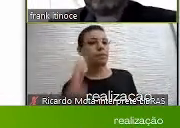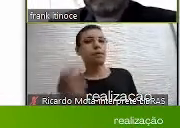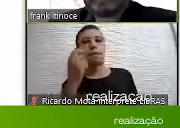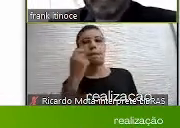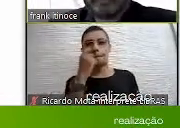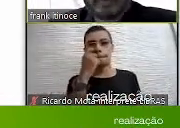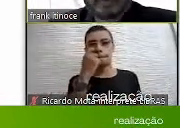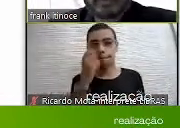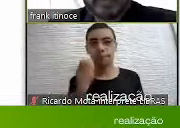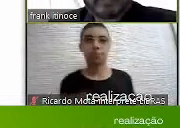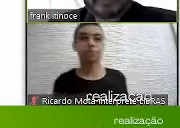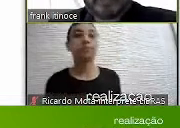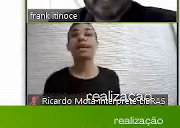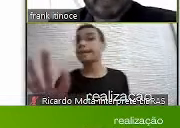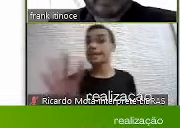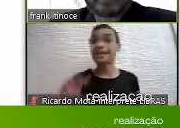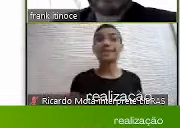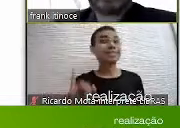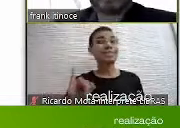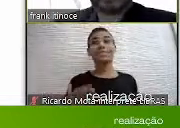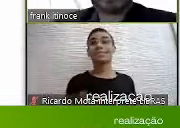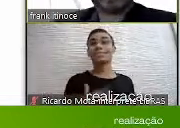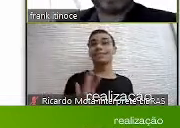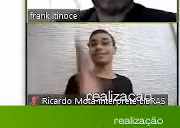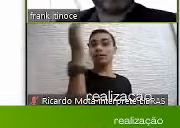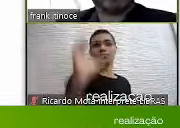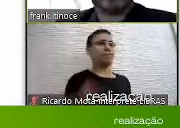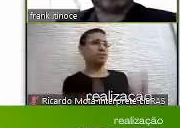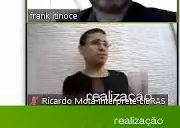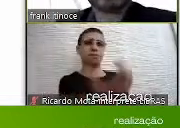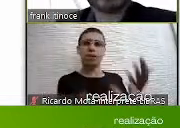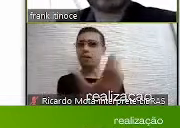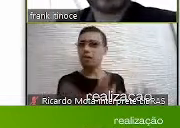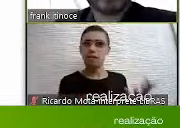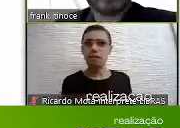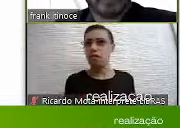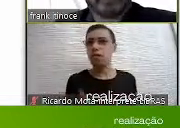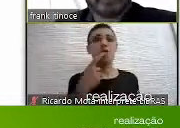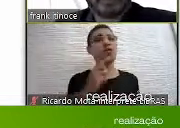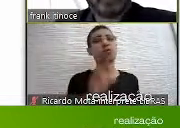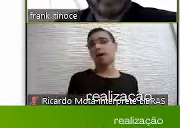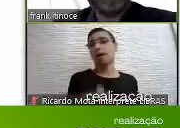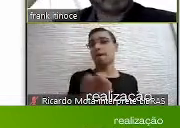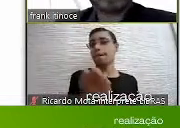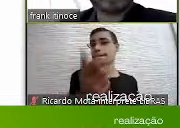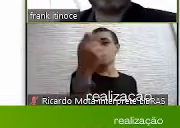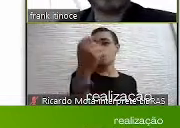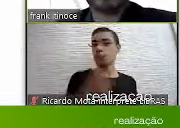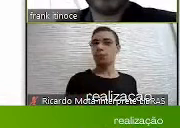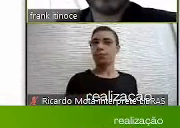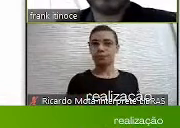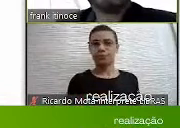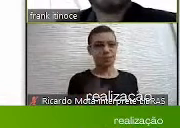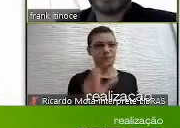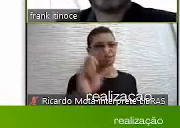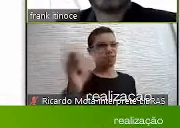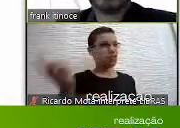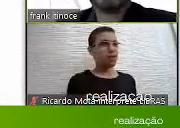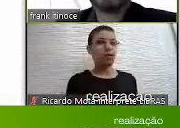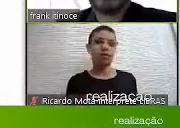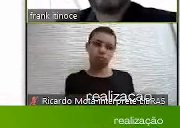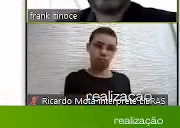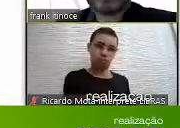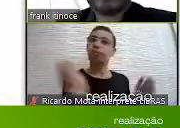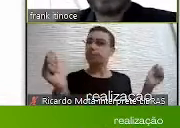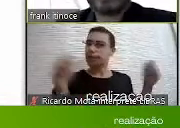pega fogo. E quando pega fogo, é coisa pequena. Então, num prédio residencial, pegou fogo na cozinha de um apartamento. O prédio em si não pegou fogo, tá?